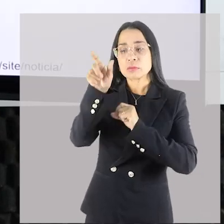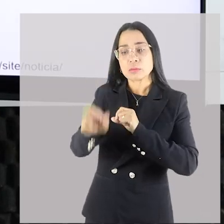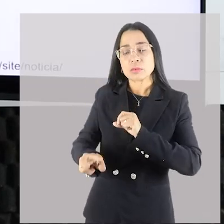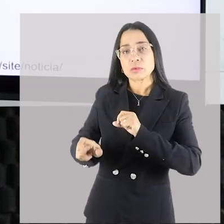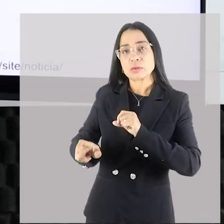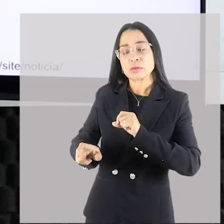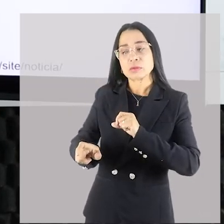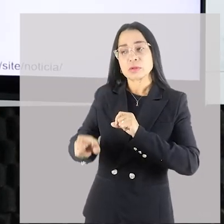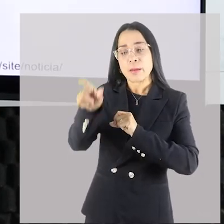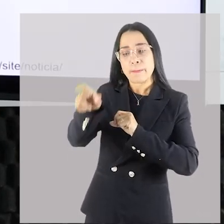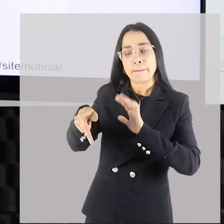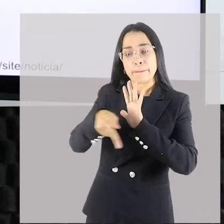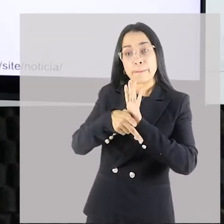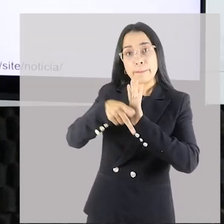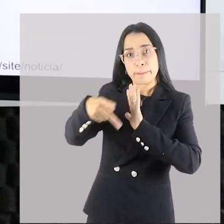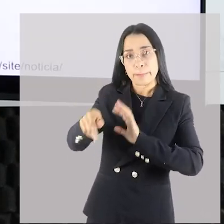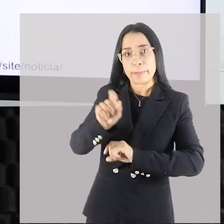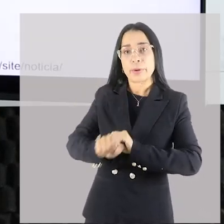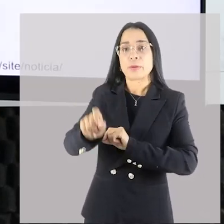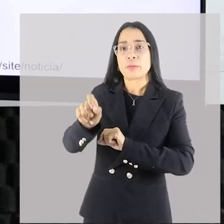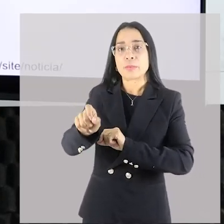os preparadores físicos que iam